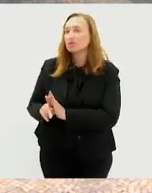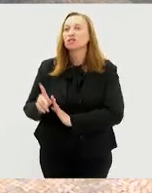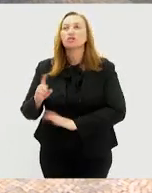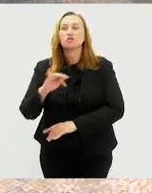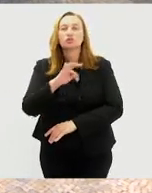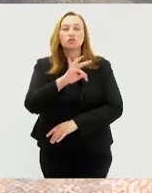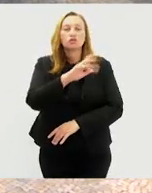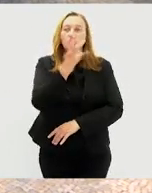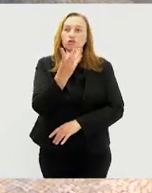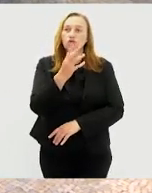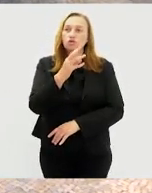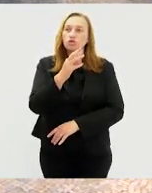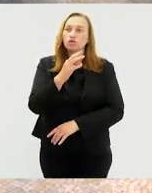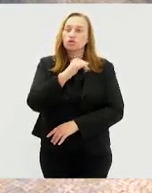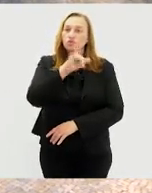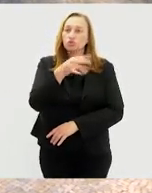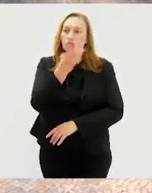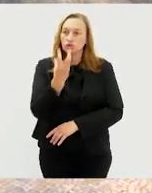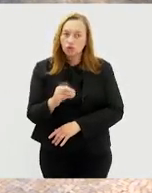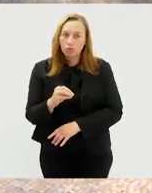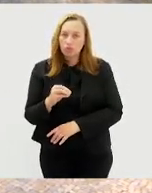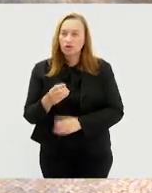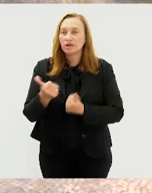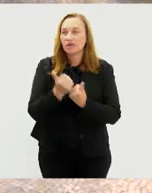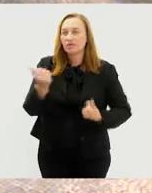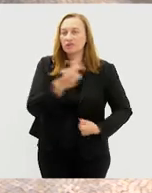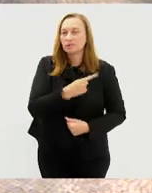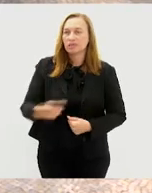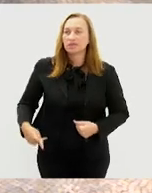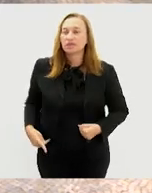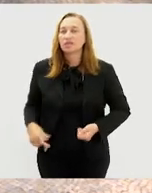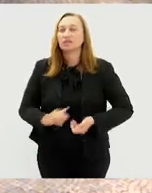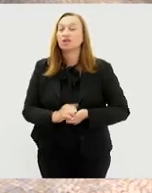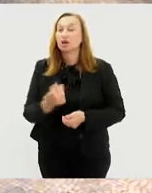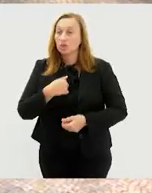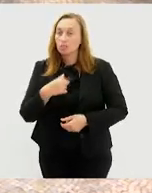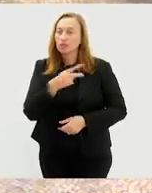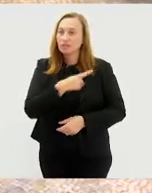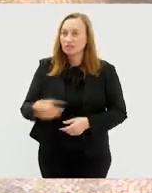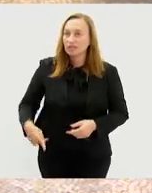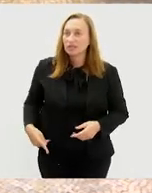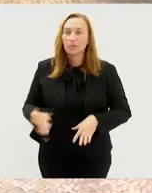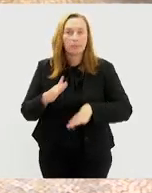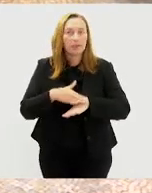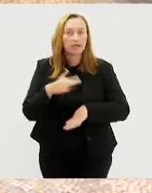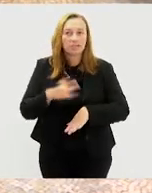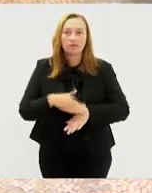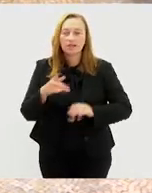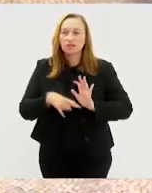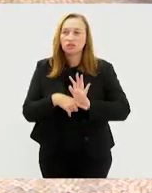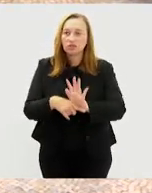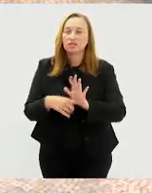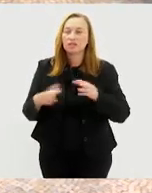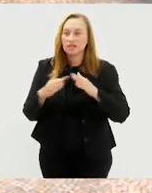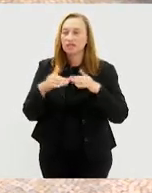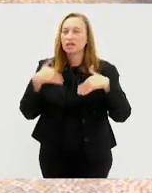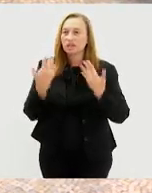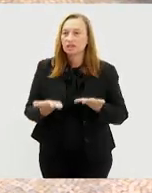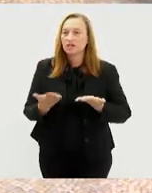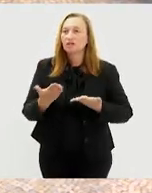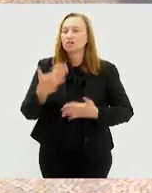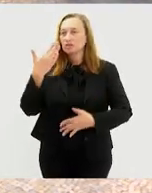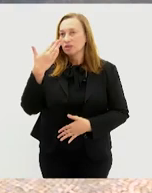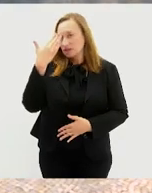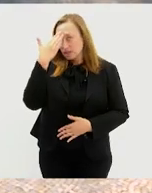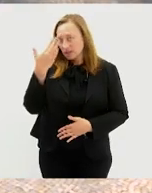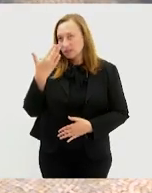vice-presidente da comissão eu presido a comissão e hoje temos a alegria de ter Estas pessoas cada vez mais atendidas por esta casa então gostaria de ratificar também